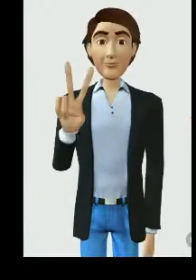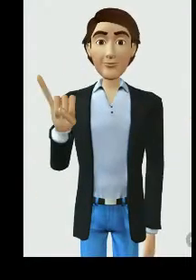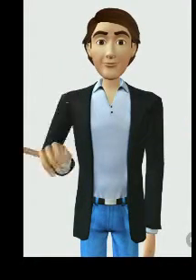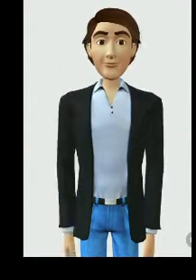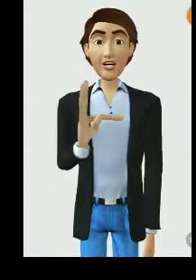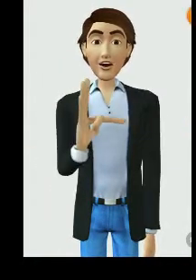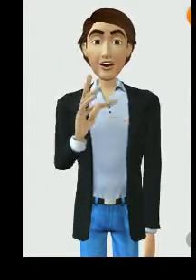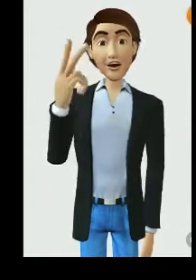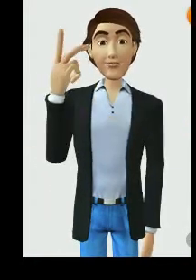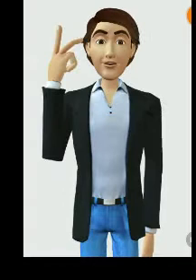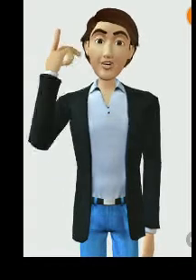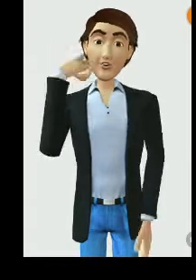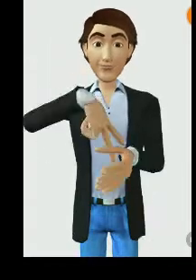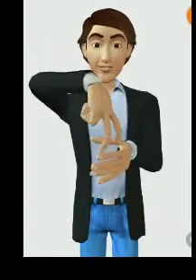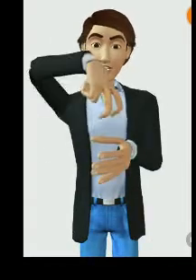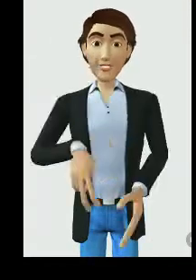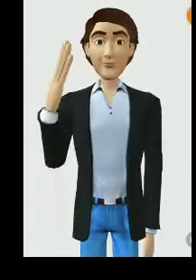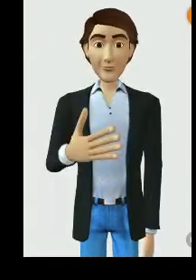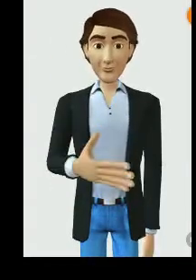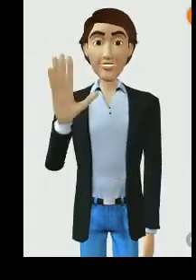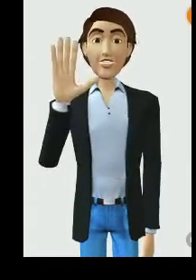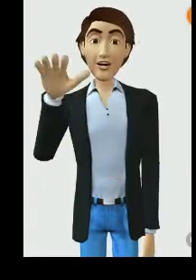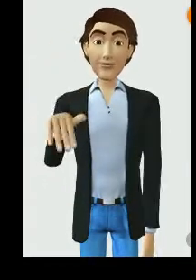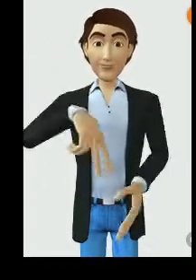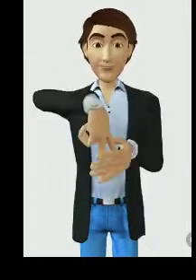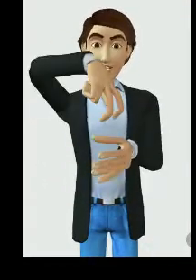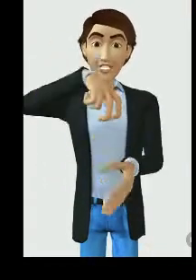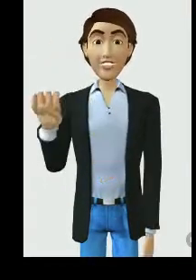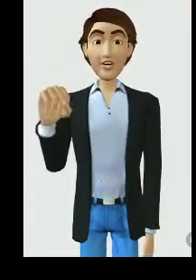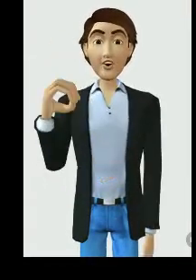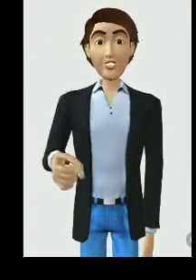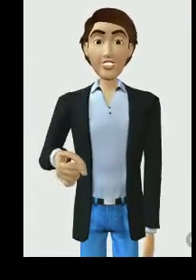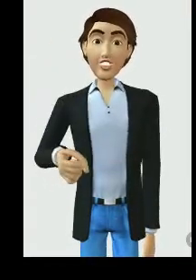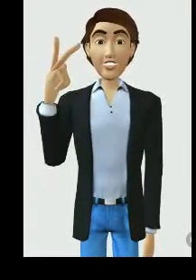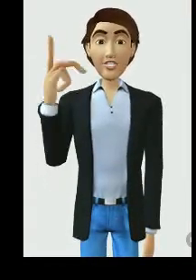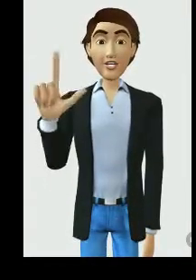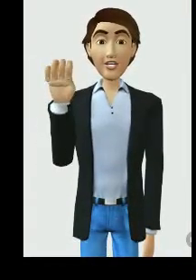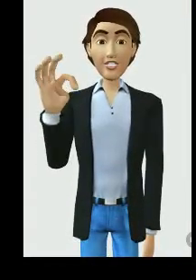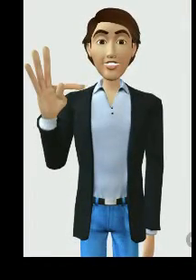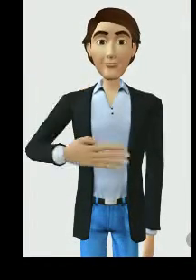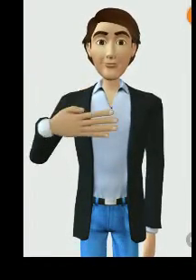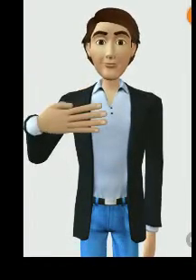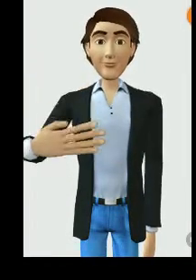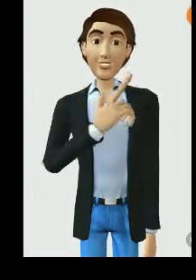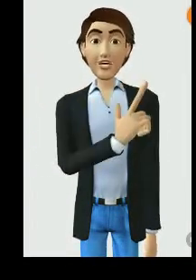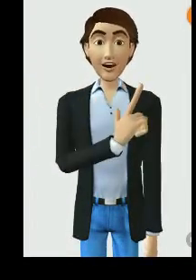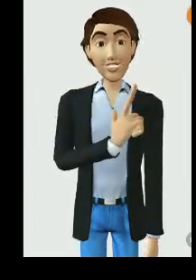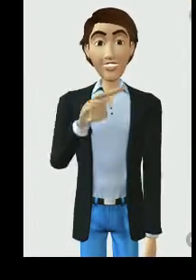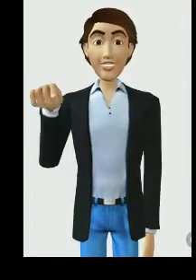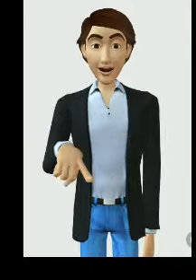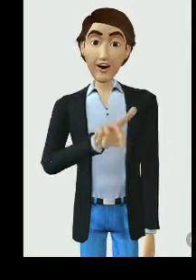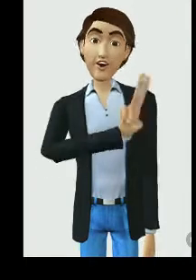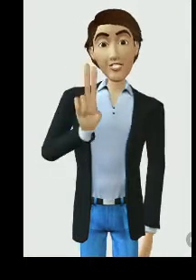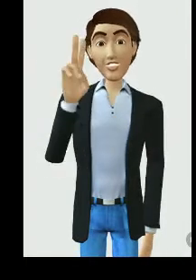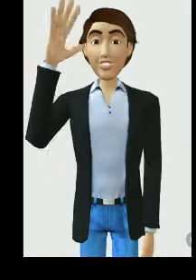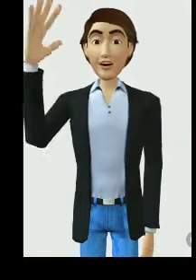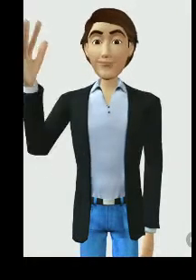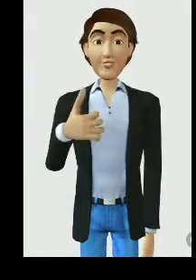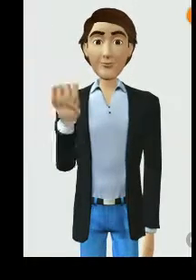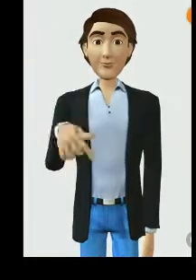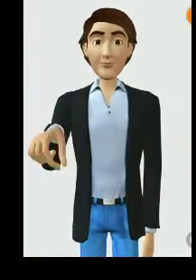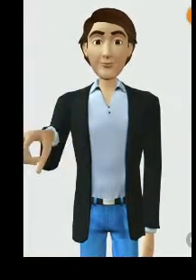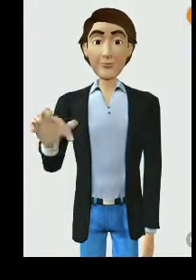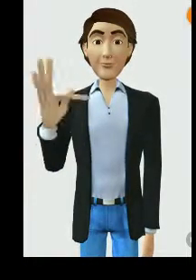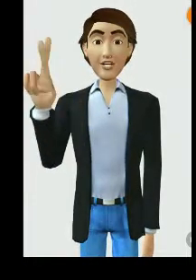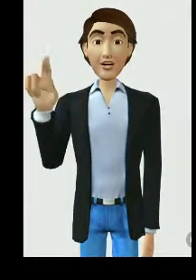Nesse vídeo, vamos apresentar uma técnica clássica de extração chamada de extração de Soxhlet, tendo esse nome por